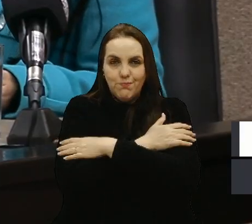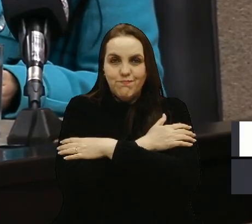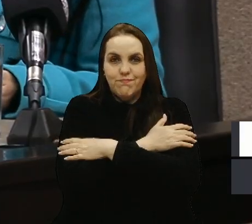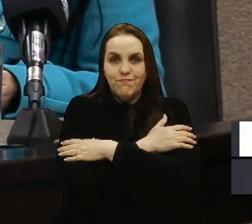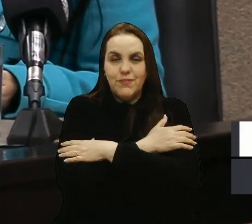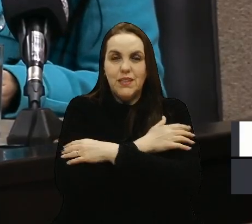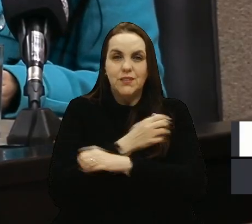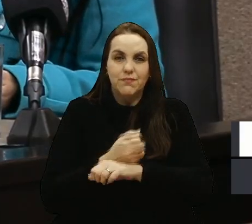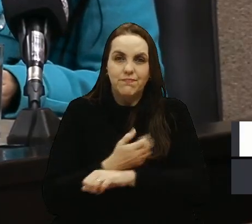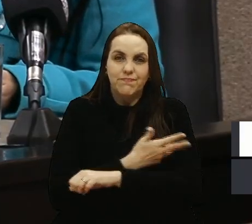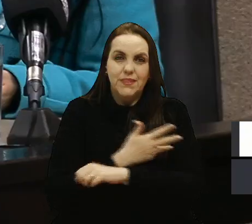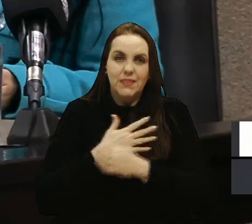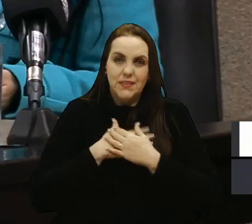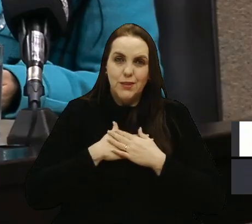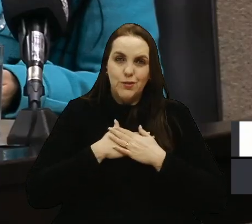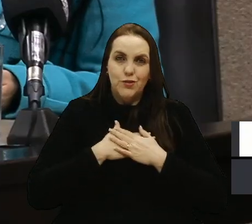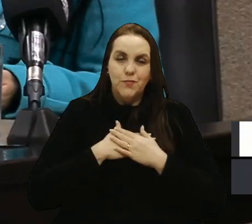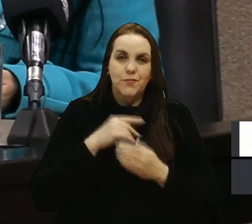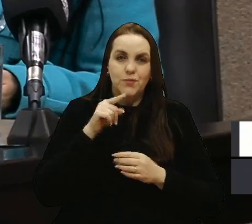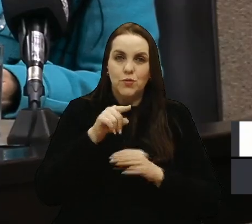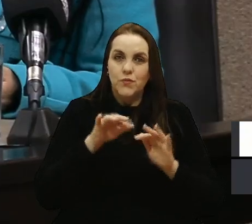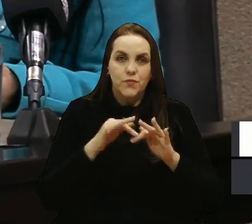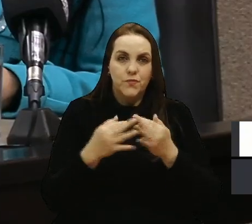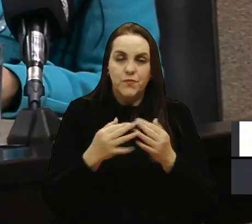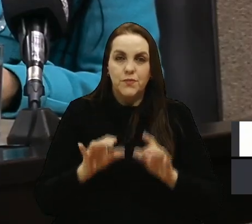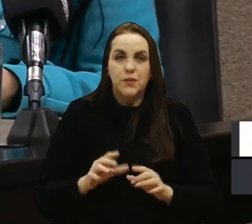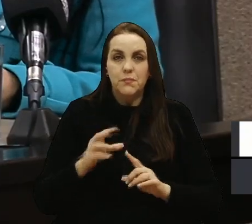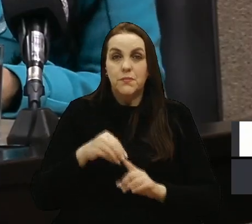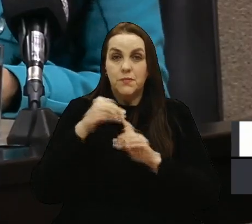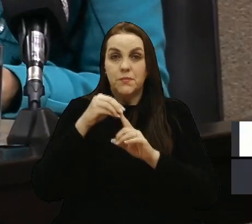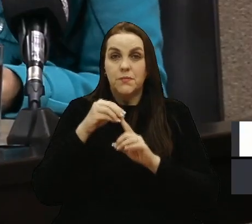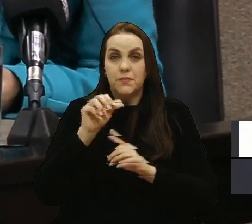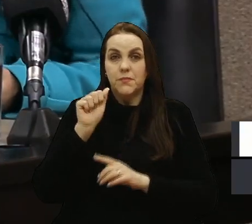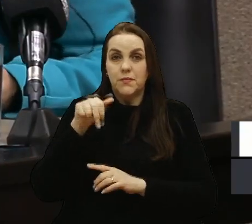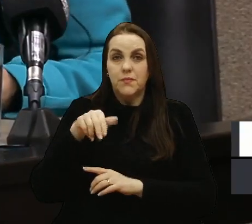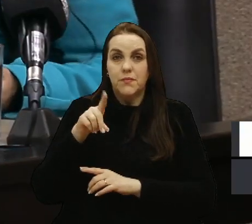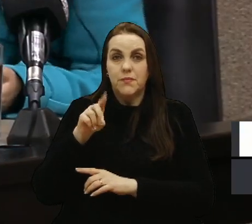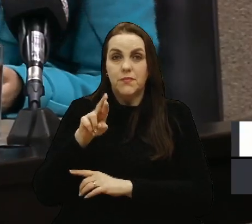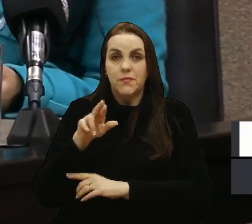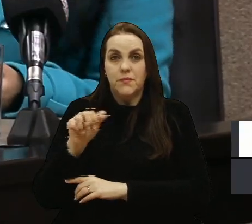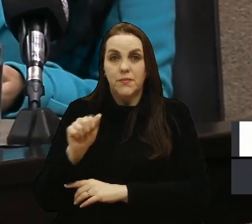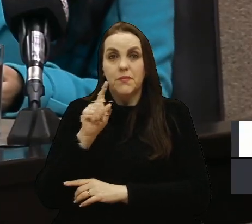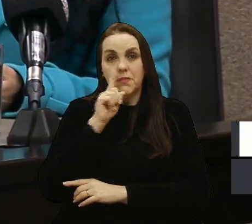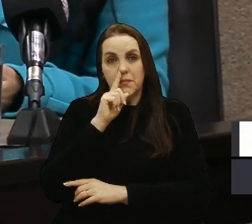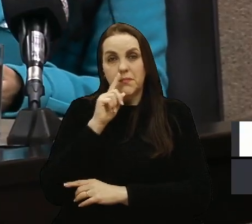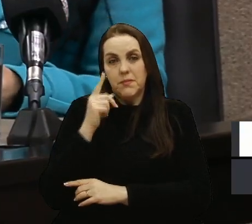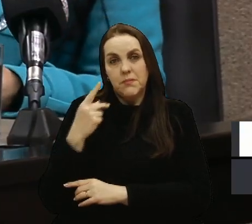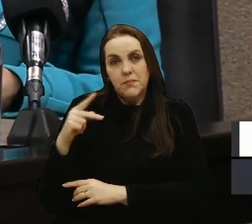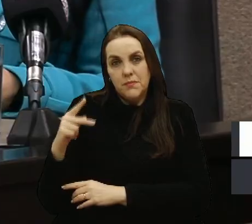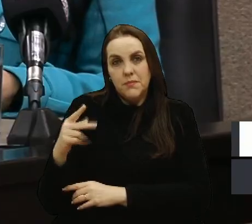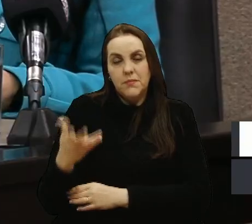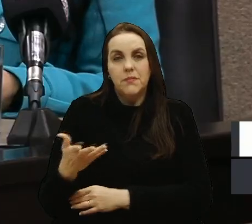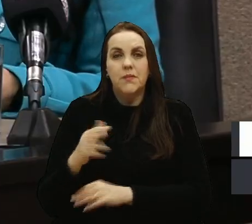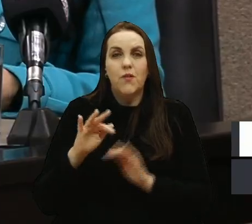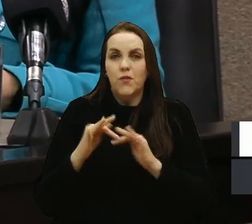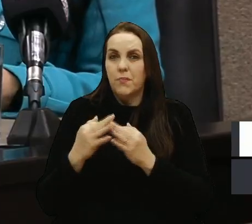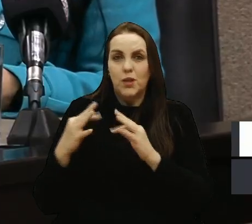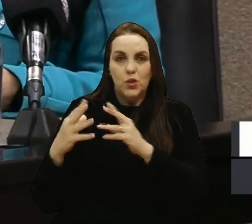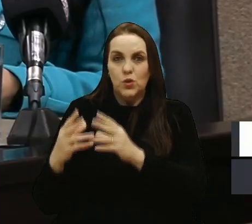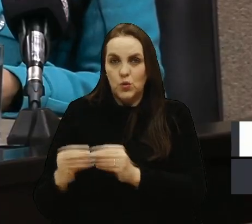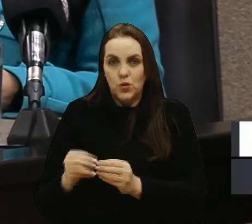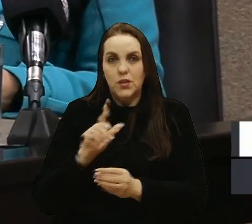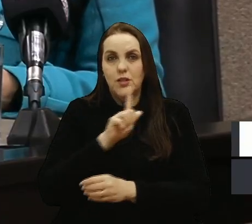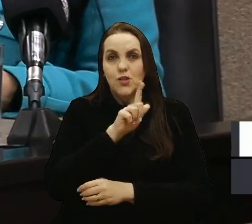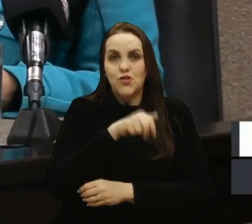sinceros sentimentos a toda a família, em especial a Andréia, que é a mãe, a família dela, a dona